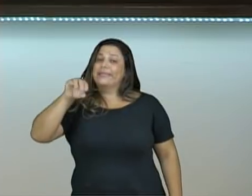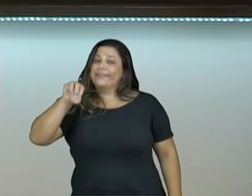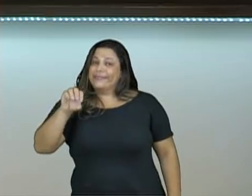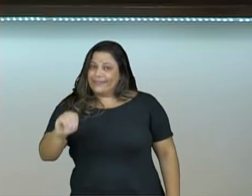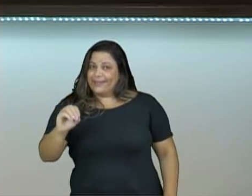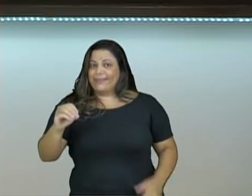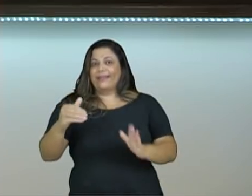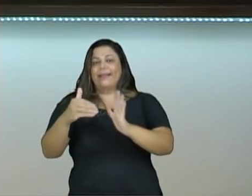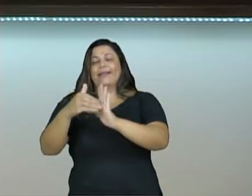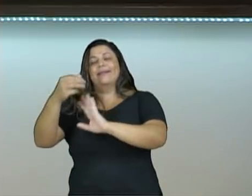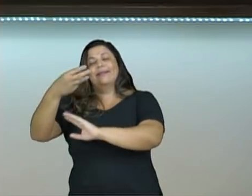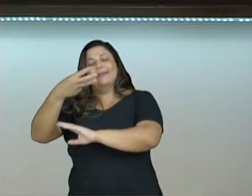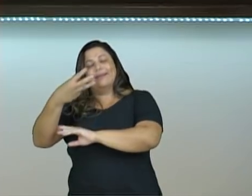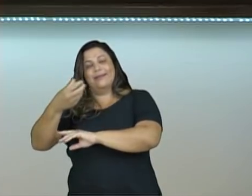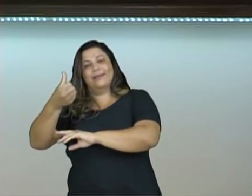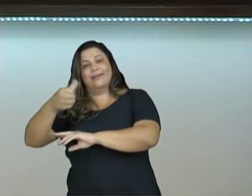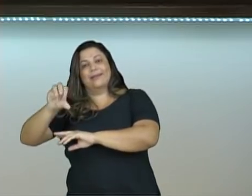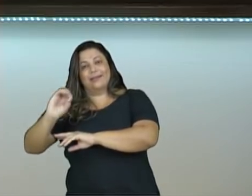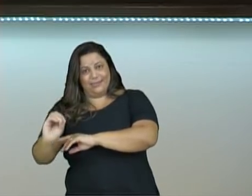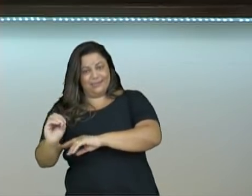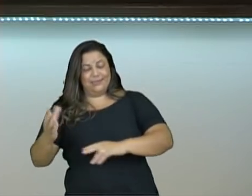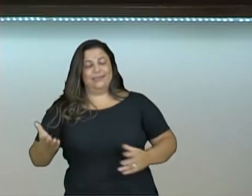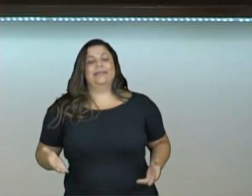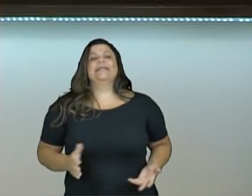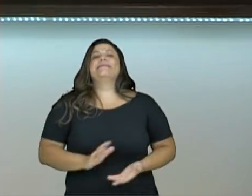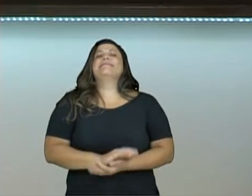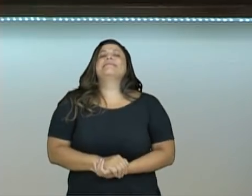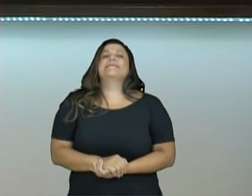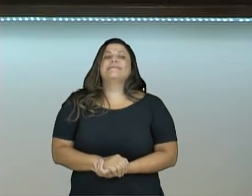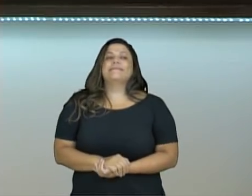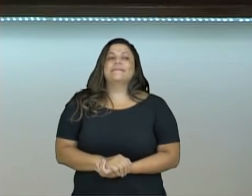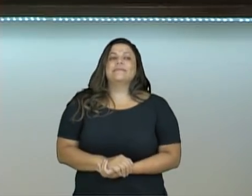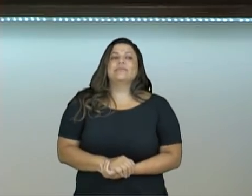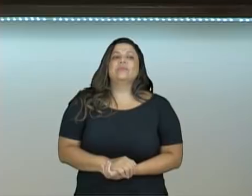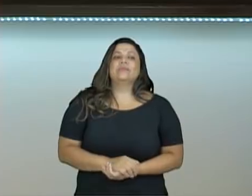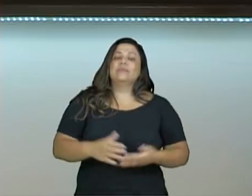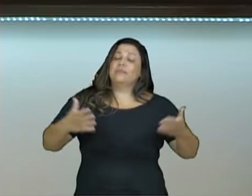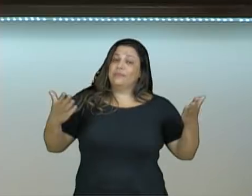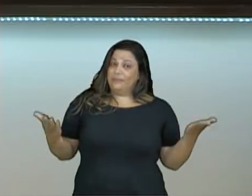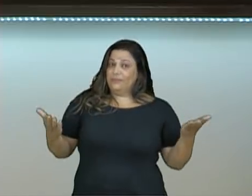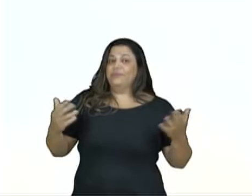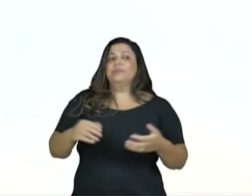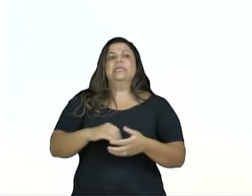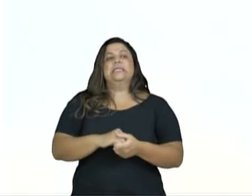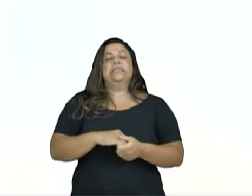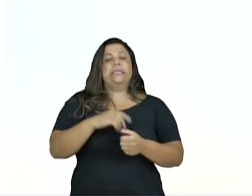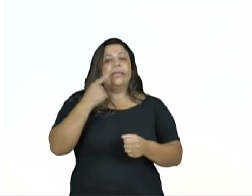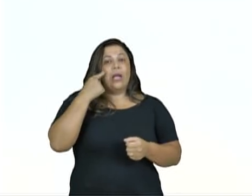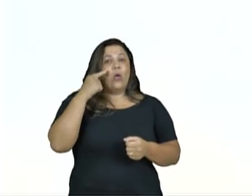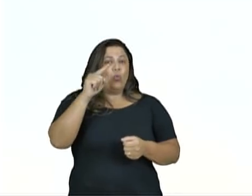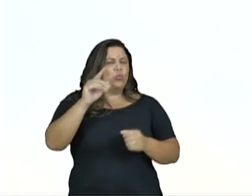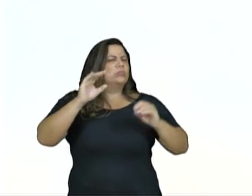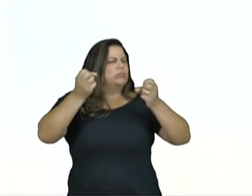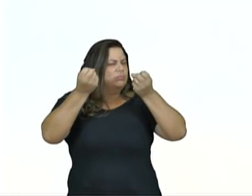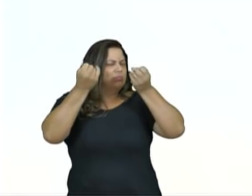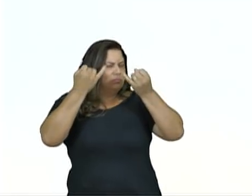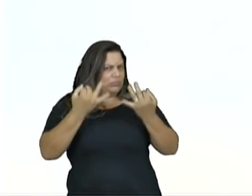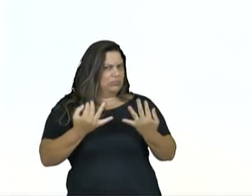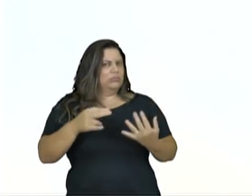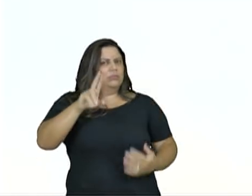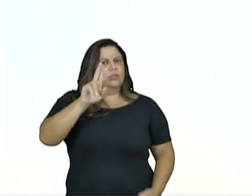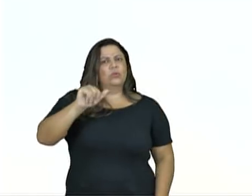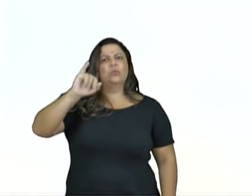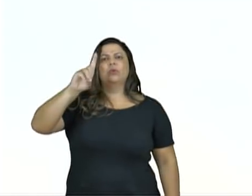a 360 graus. Então, nós temos nas unidades de medida, como eu já tinha comentado com vocês,